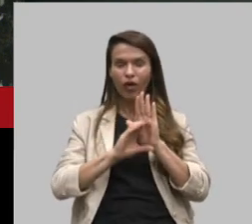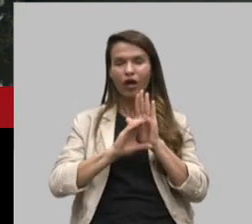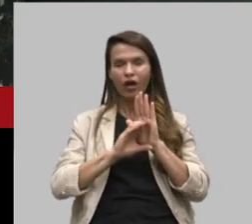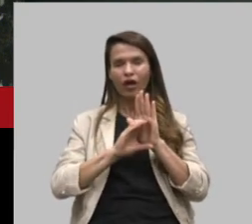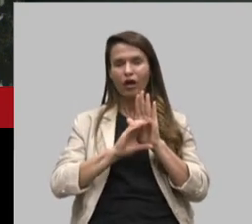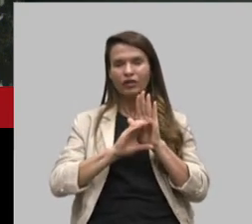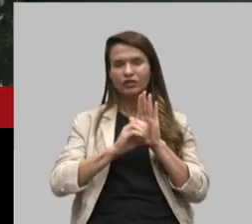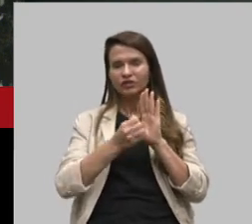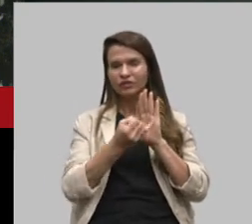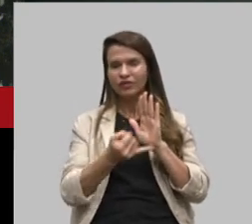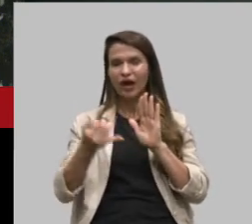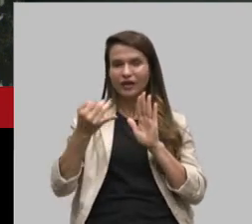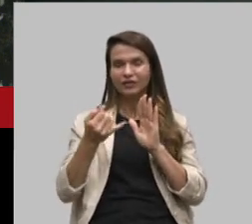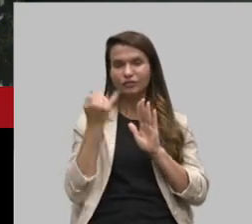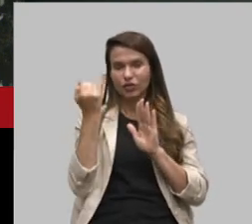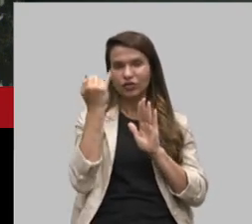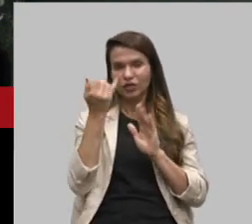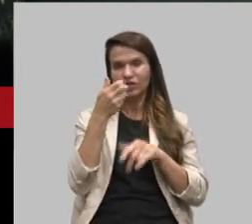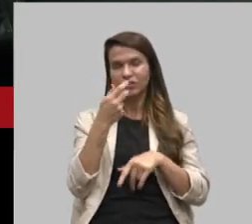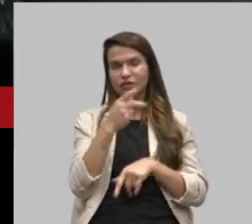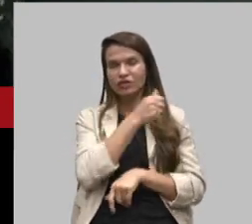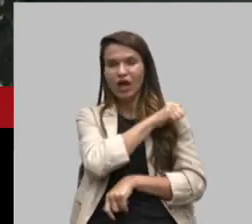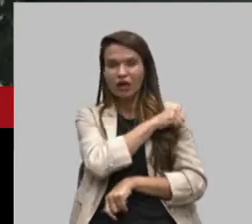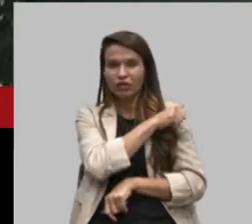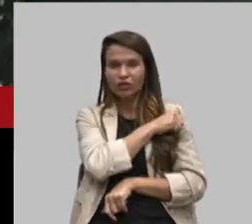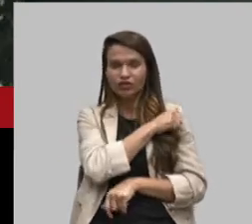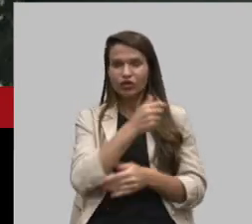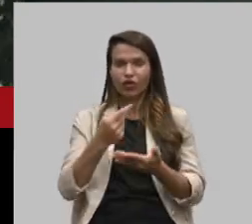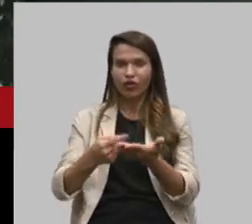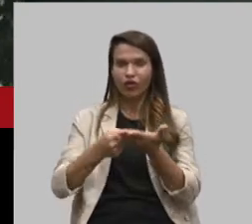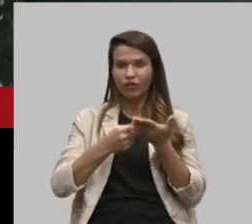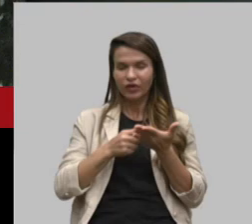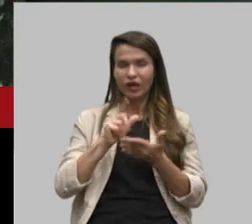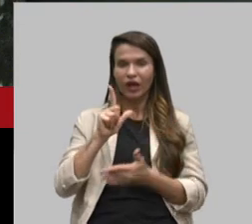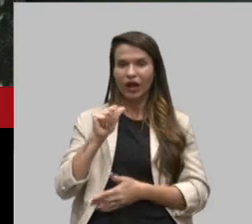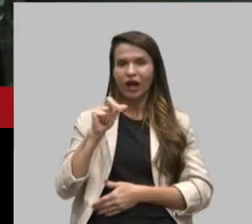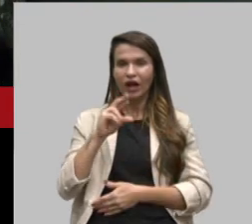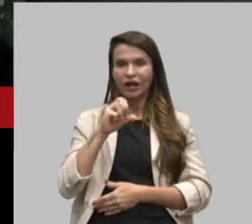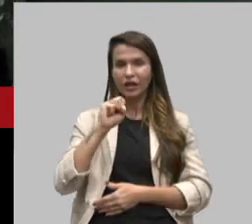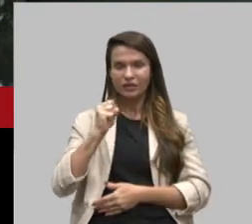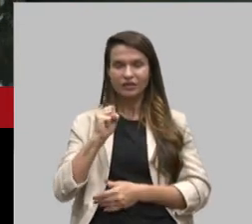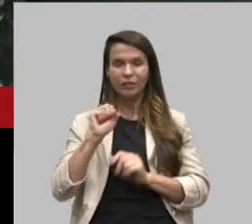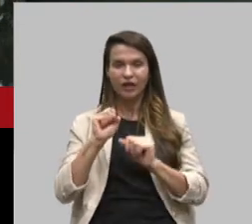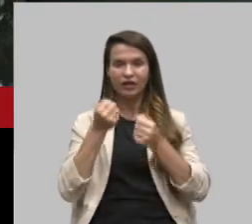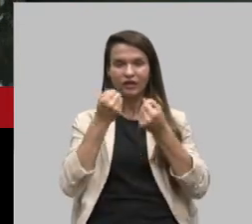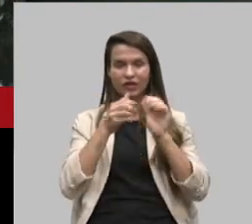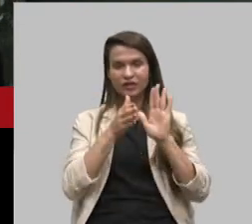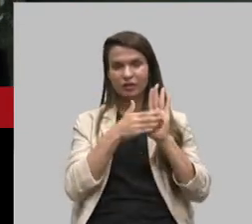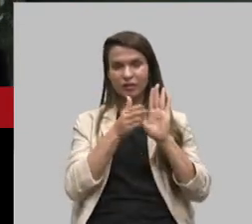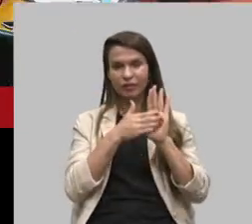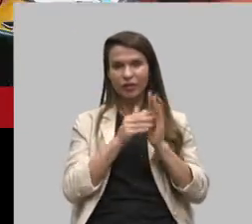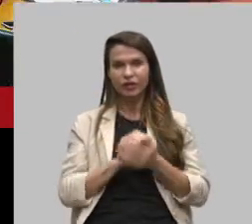de seus alunos convidamos Larissa Pereira da Silva para defender essa